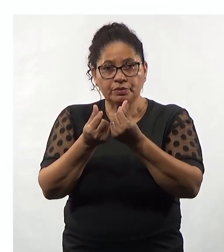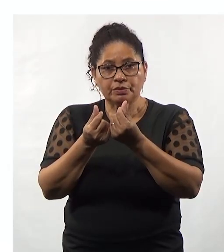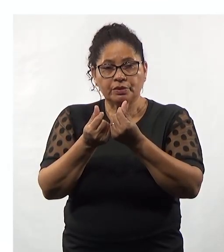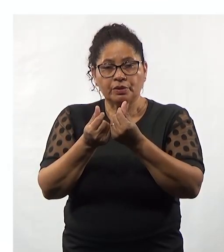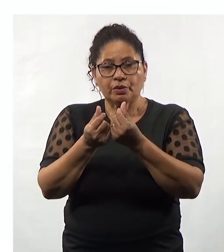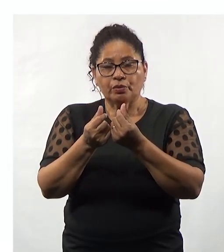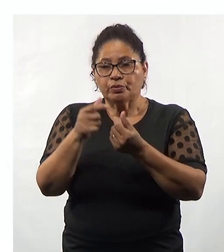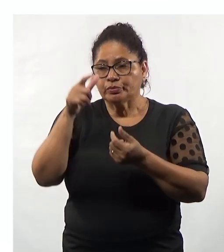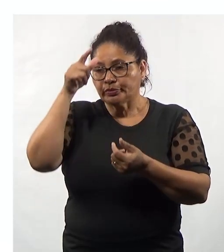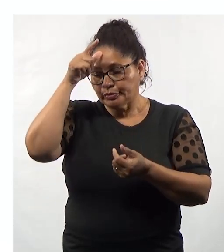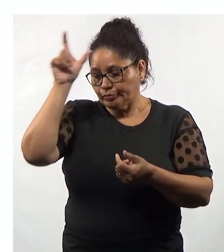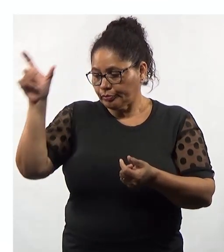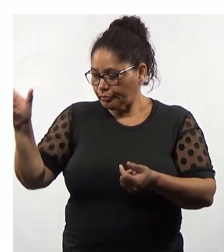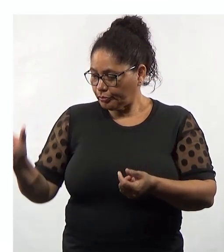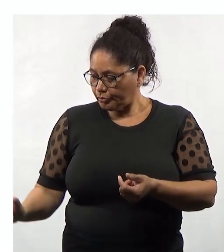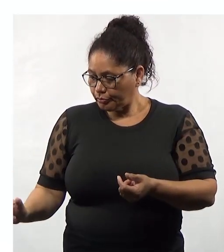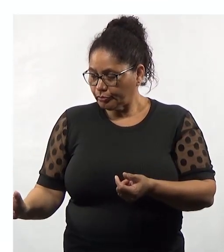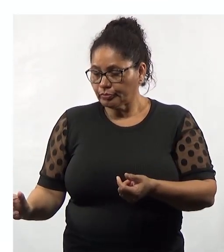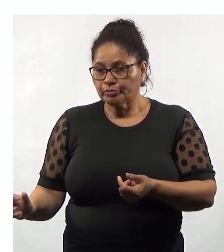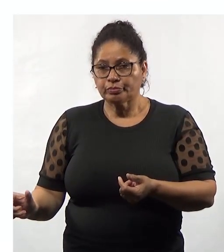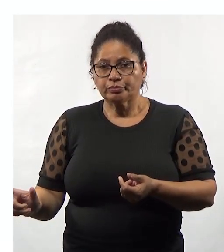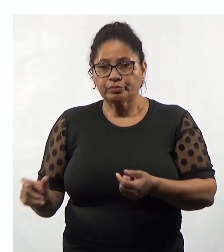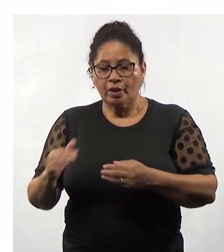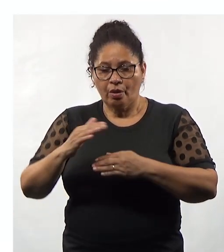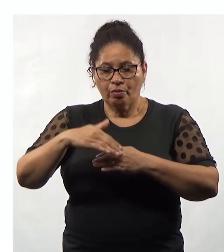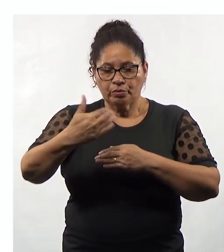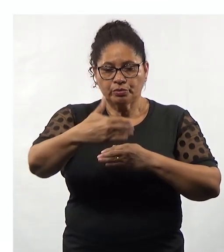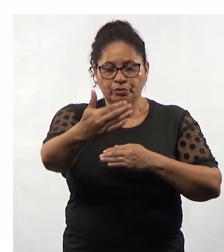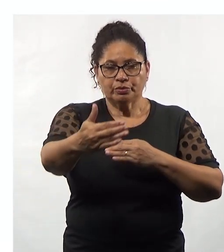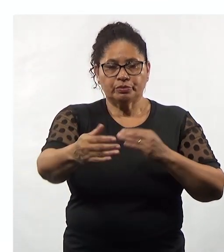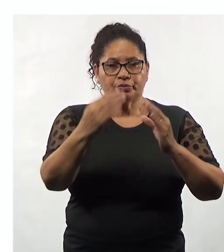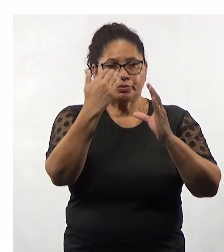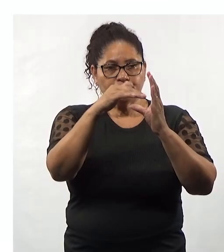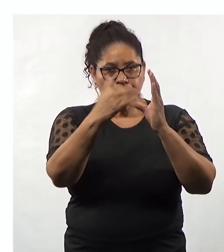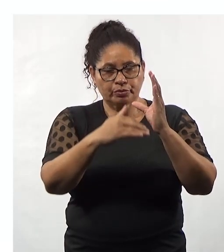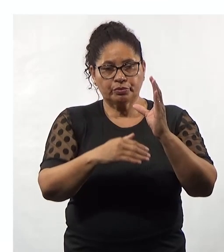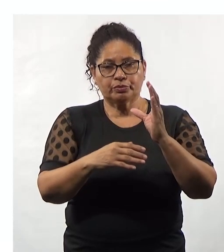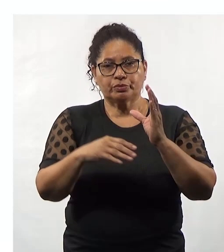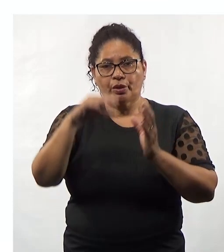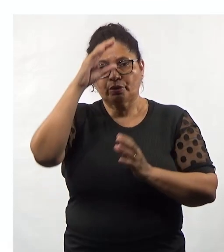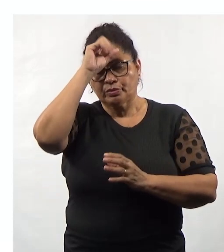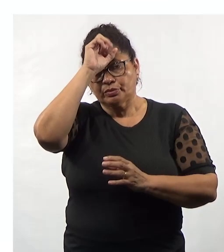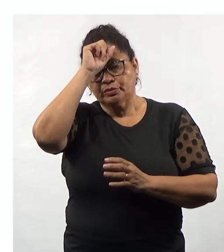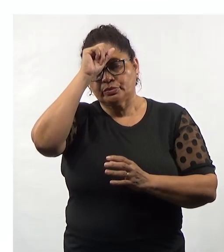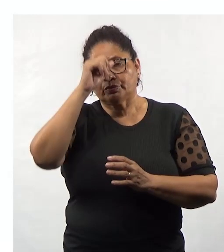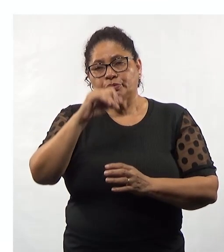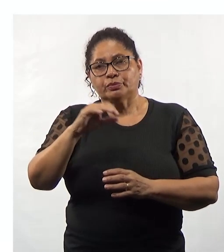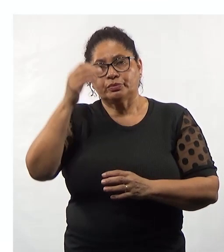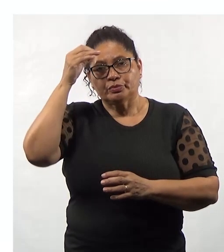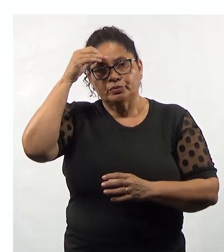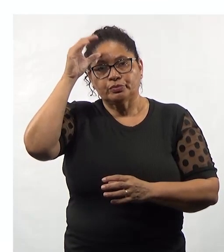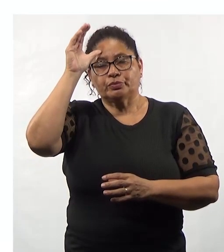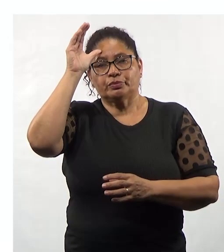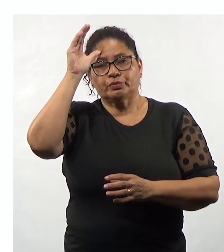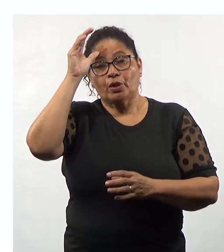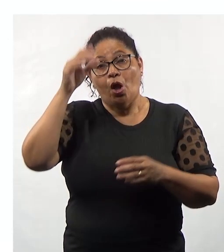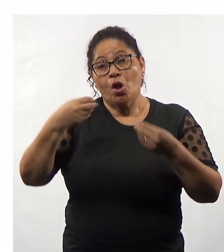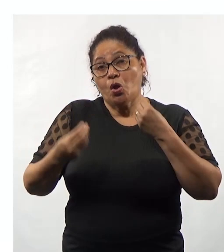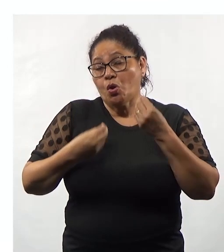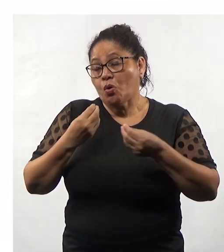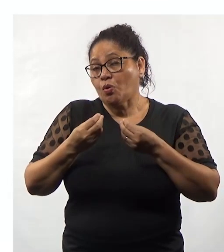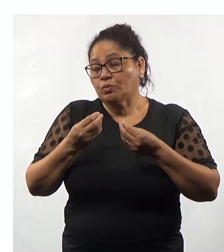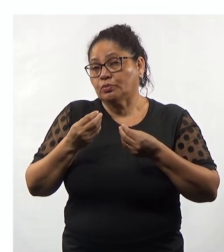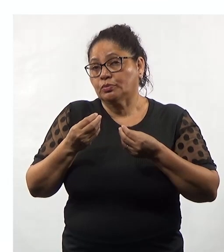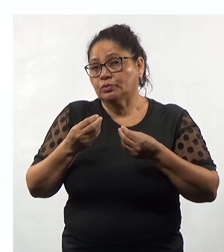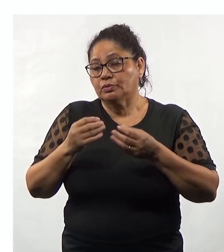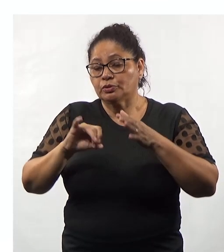chamada clientes, outra de processo interno, aprendizado e conhecimento. Mas como nós estamos tratando